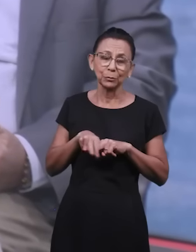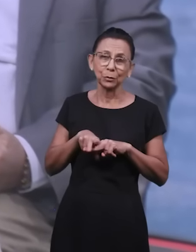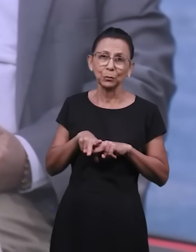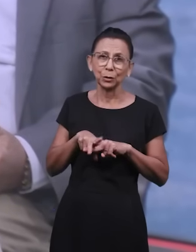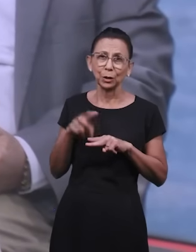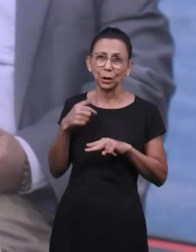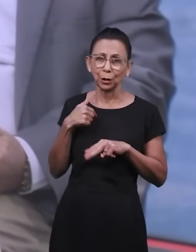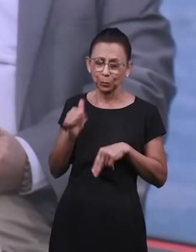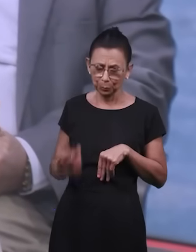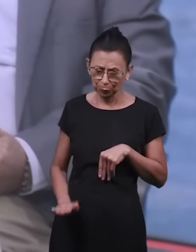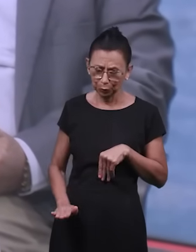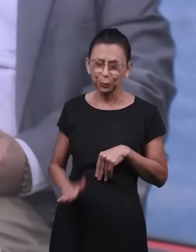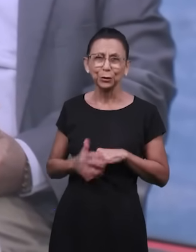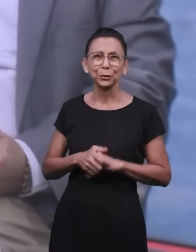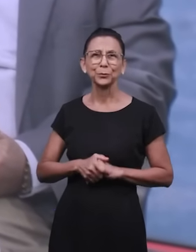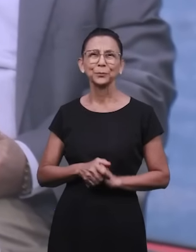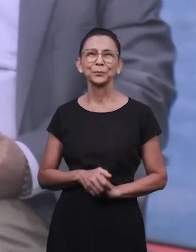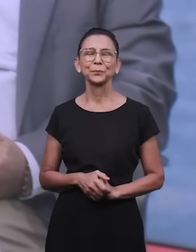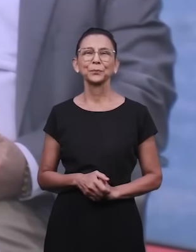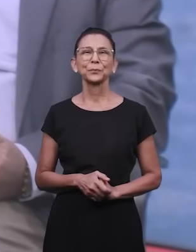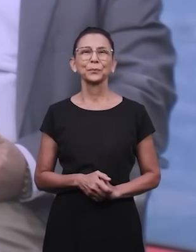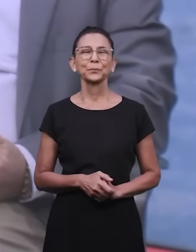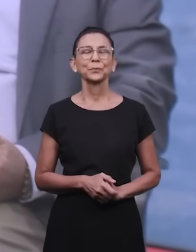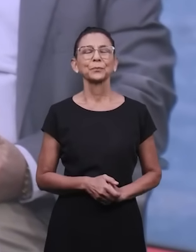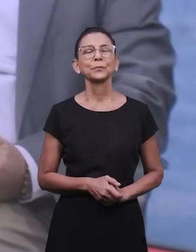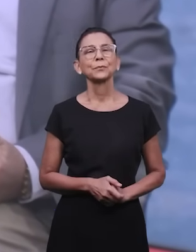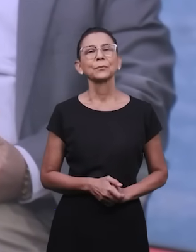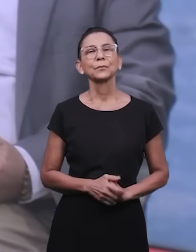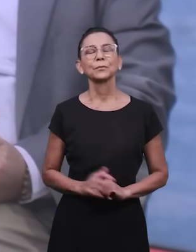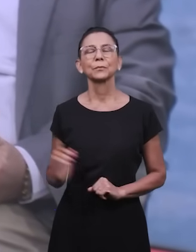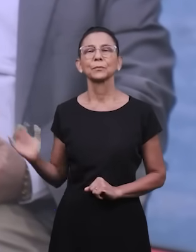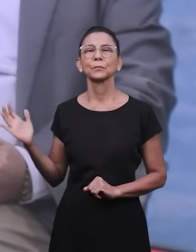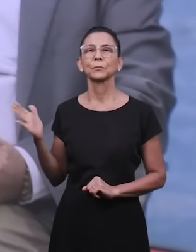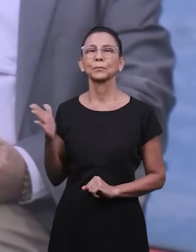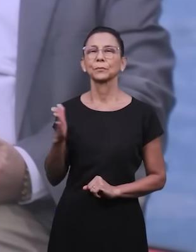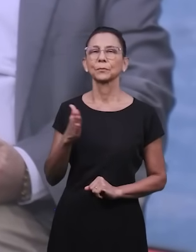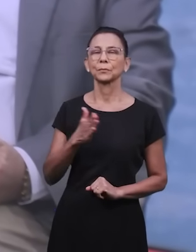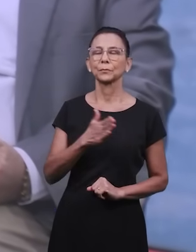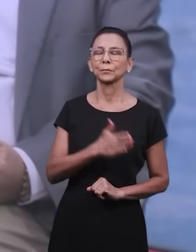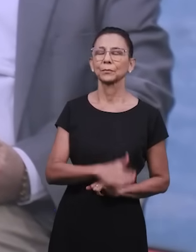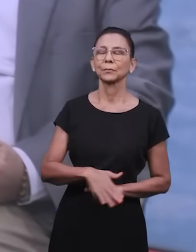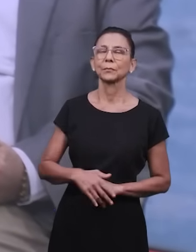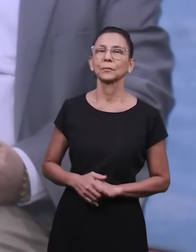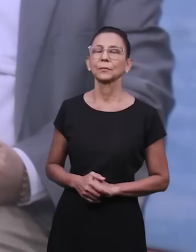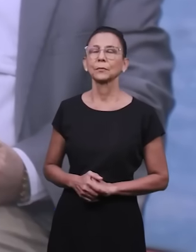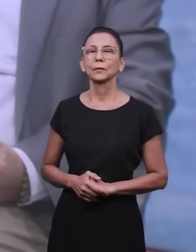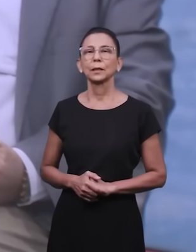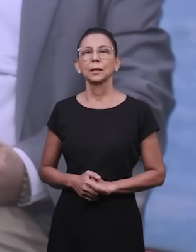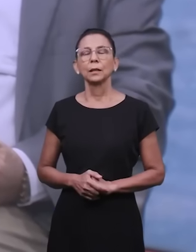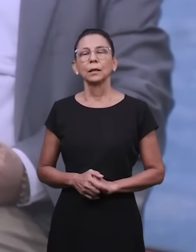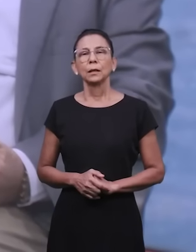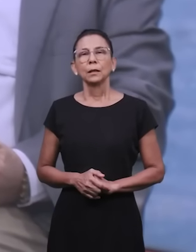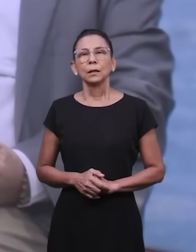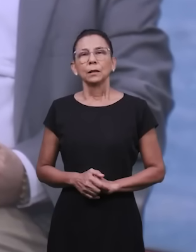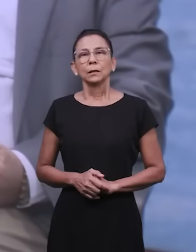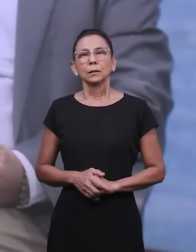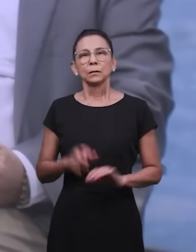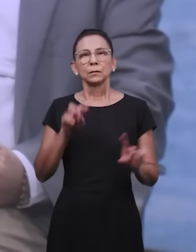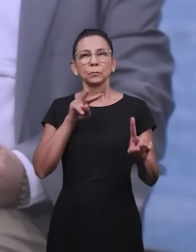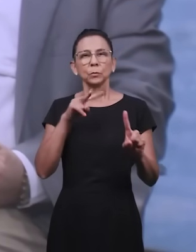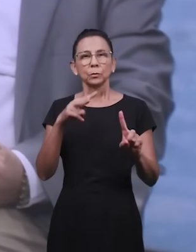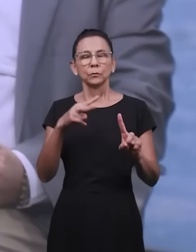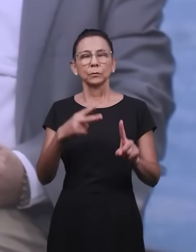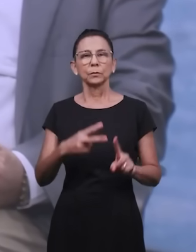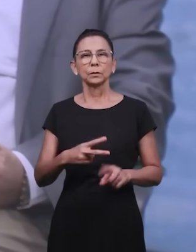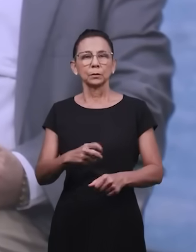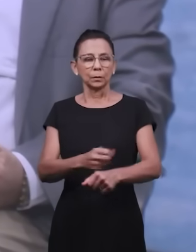a música em si, ela de fato já é uma ferramenta que, do ponto de vista do